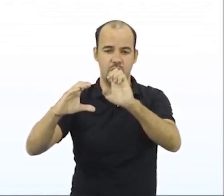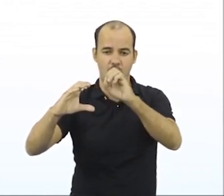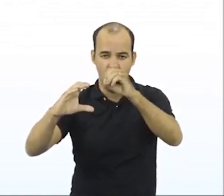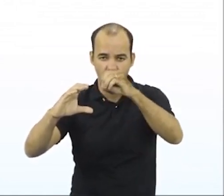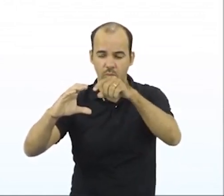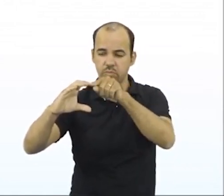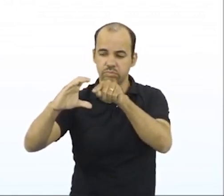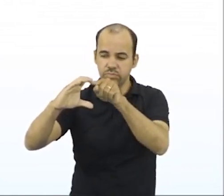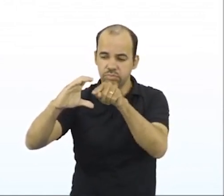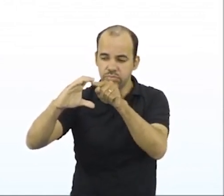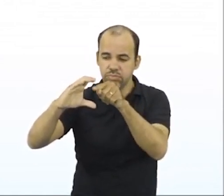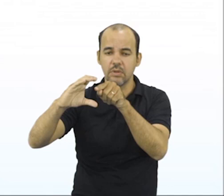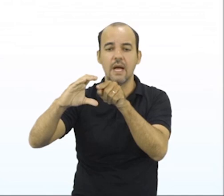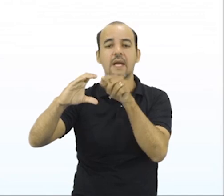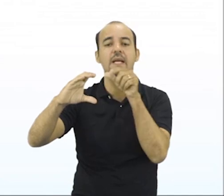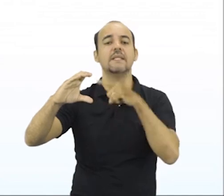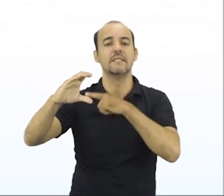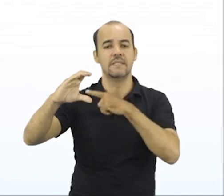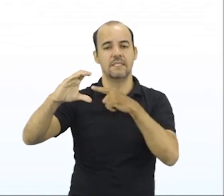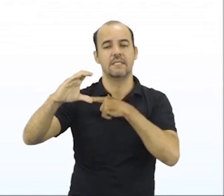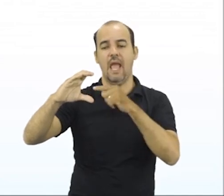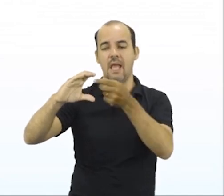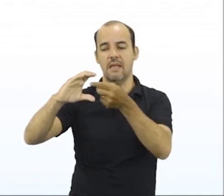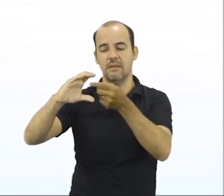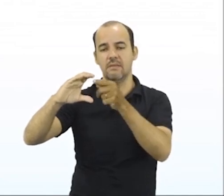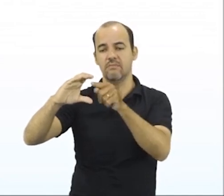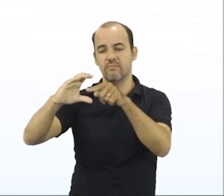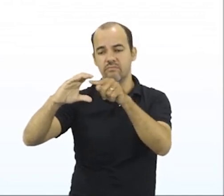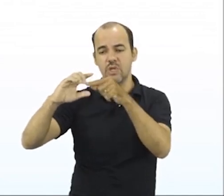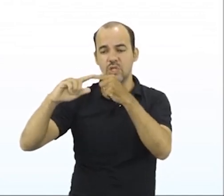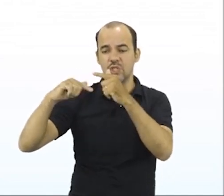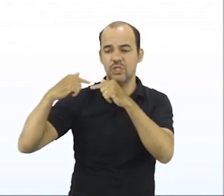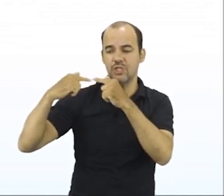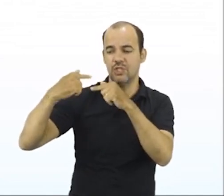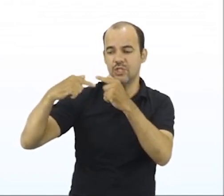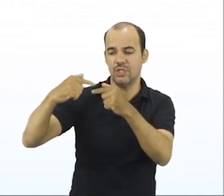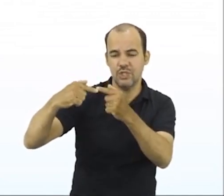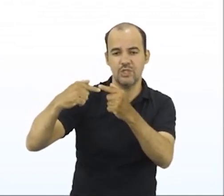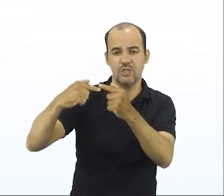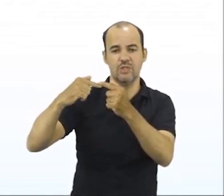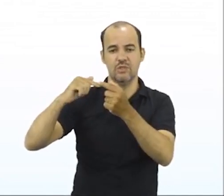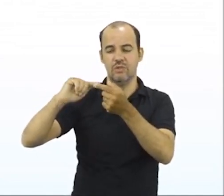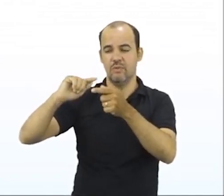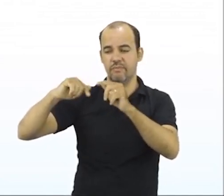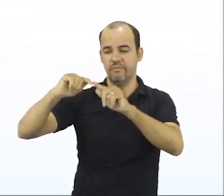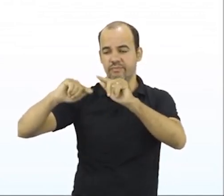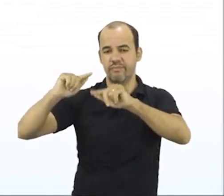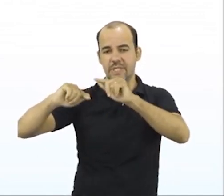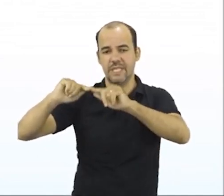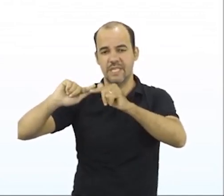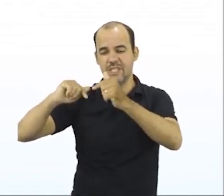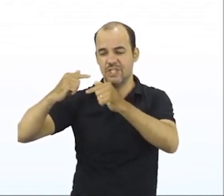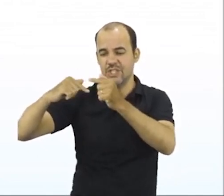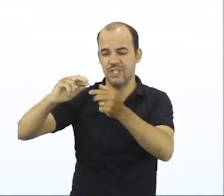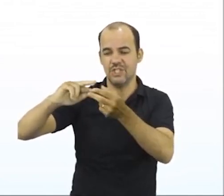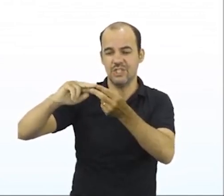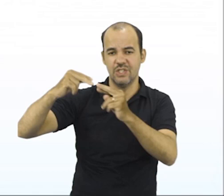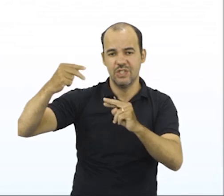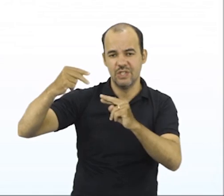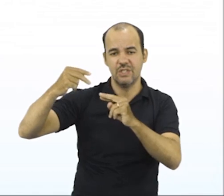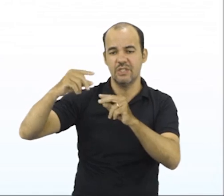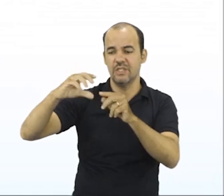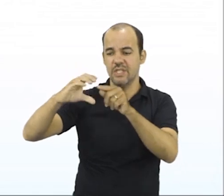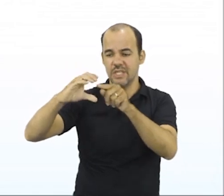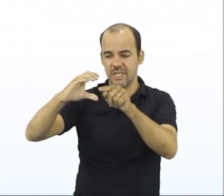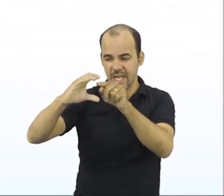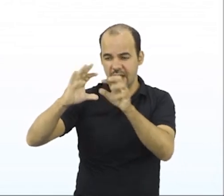gente vai encontrar, ó, o material genético. Sabe por quê? Porque aqui eu vou conseguir diferenciar bem. Preste atenção no desenho, tá?